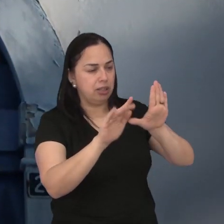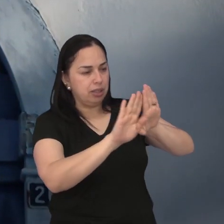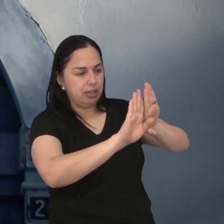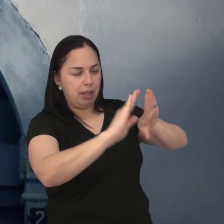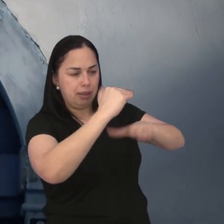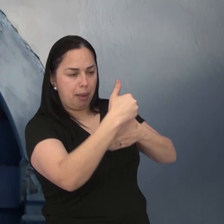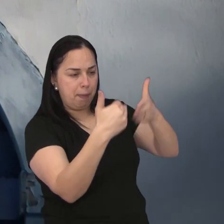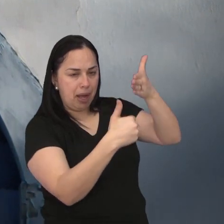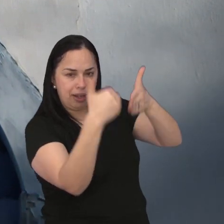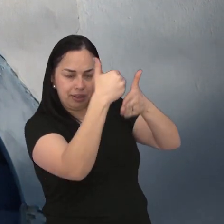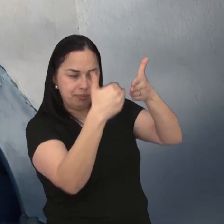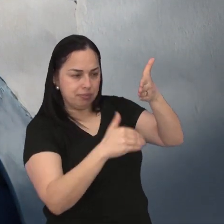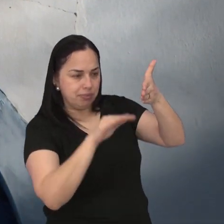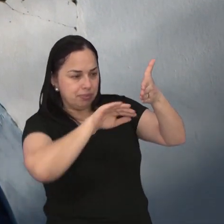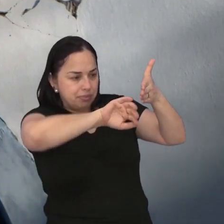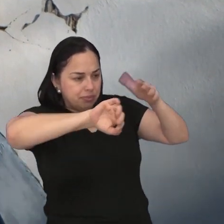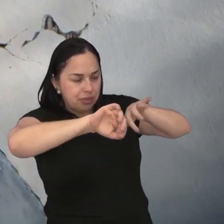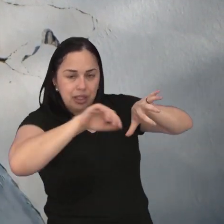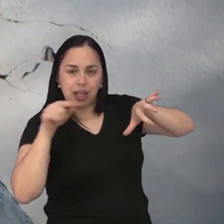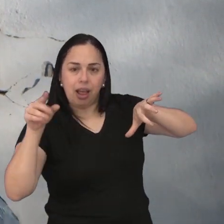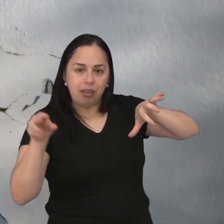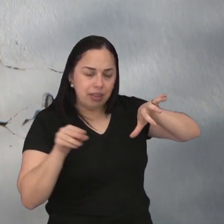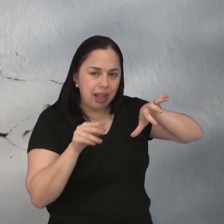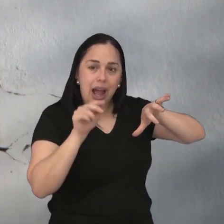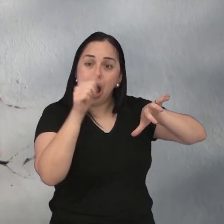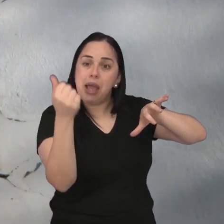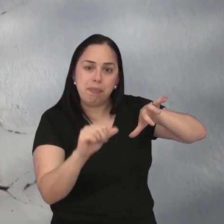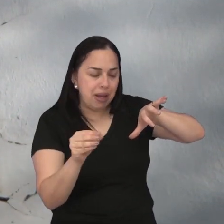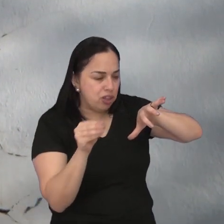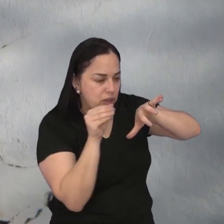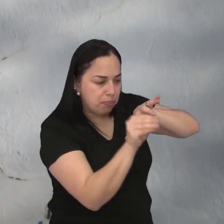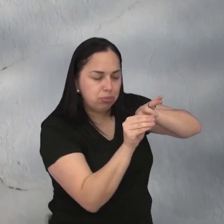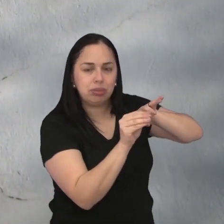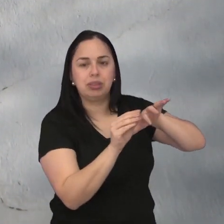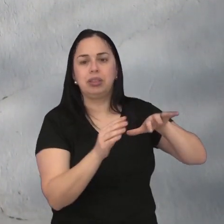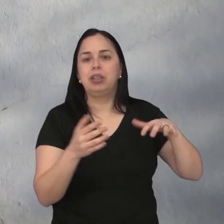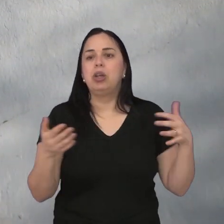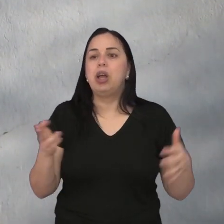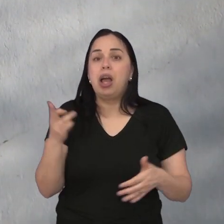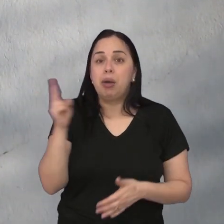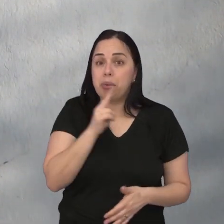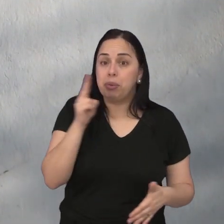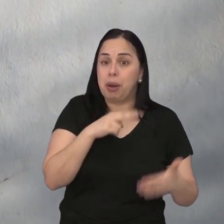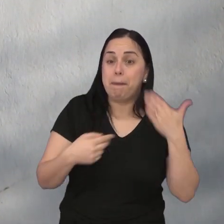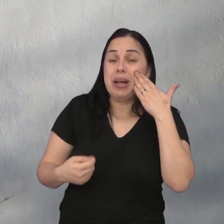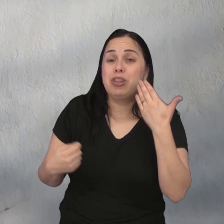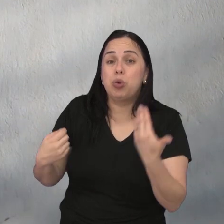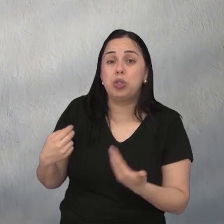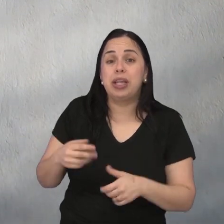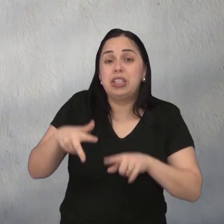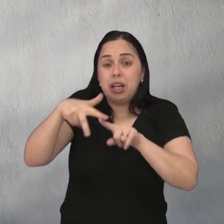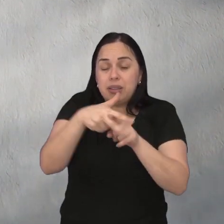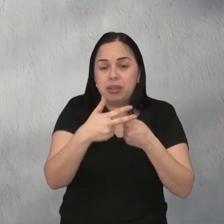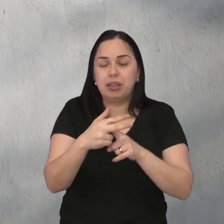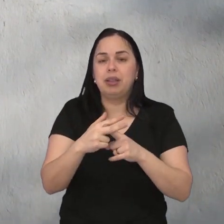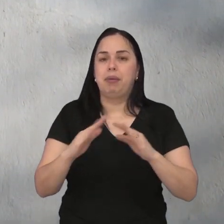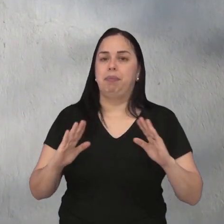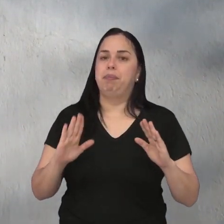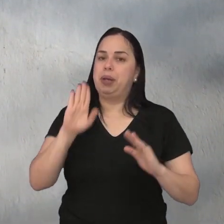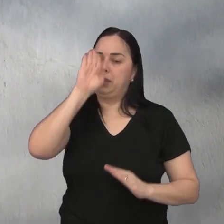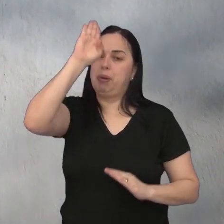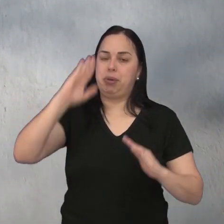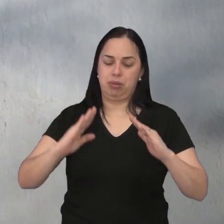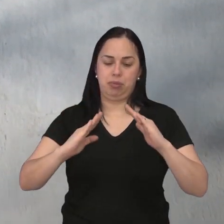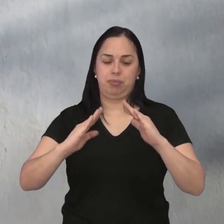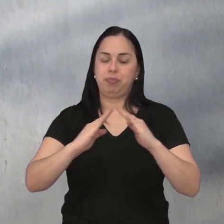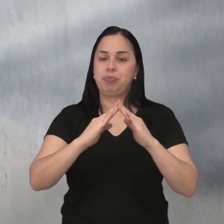emparedamento. A igreja São Benedito, ela precisa urgente de novos restauros, sobretudo porque a